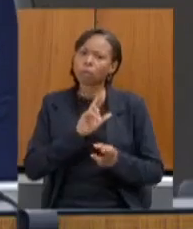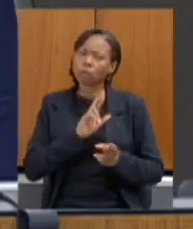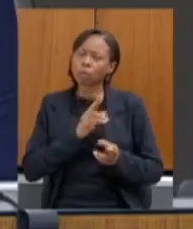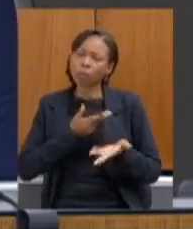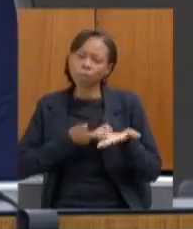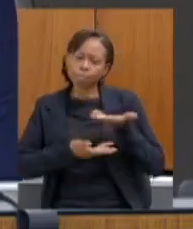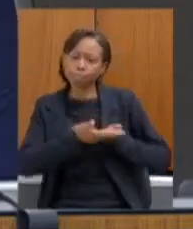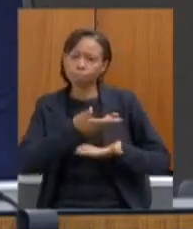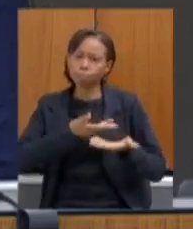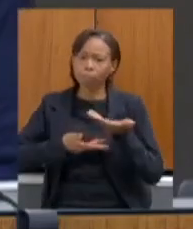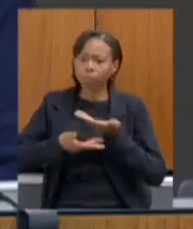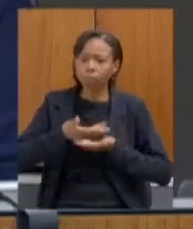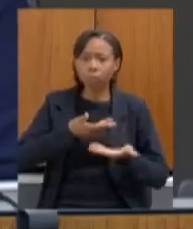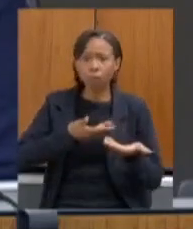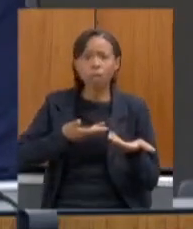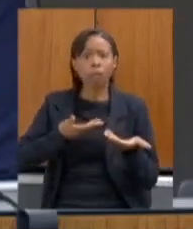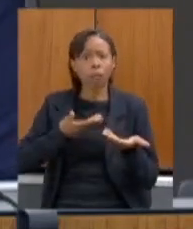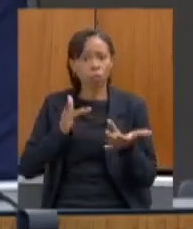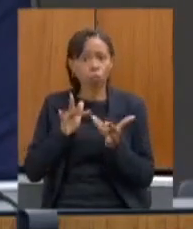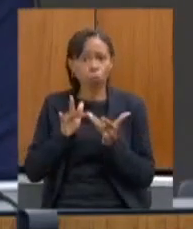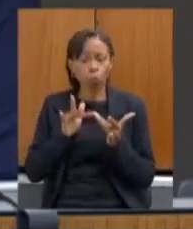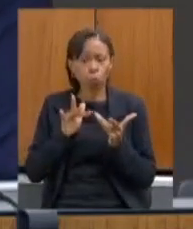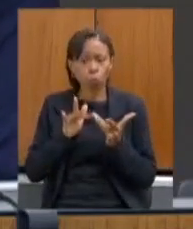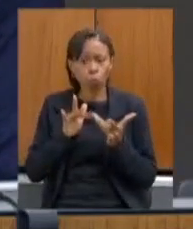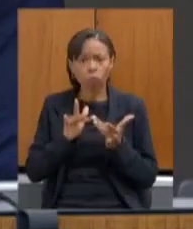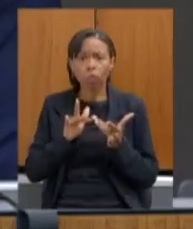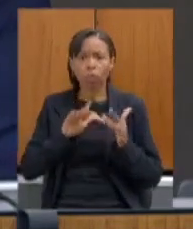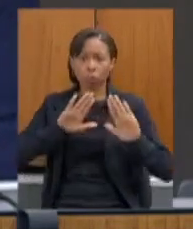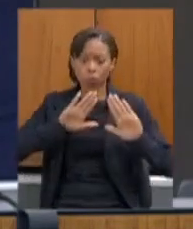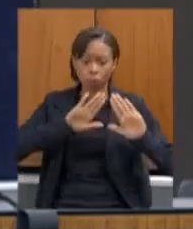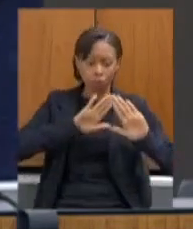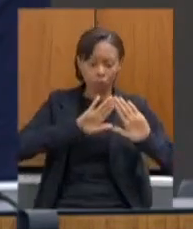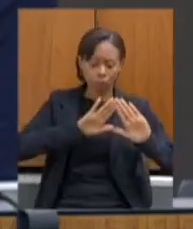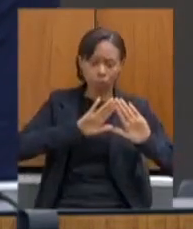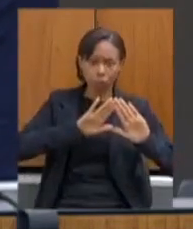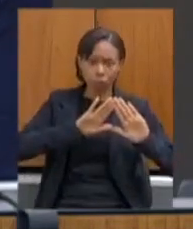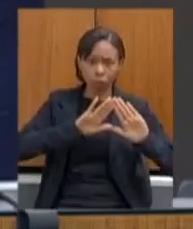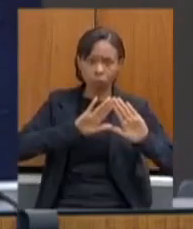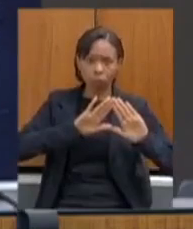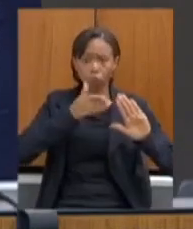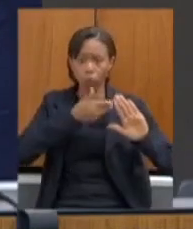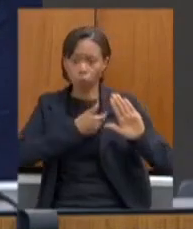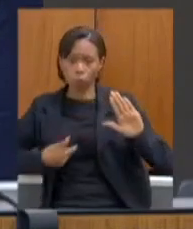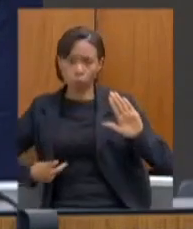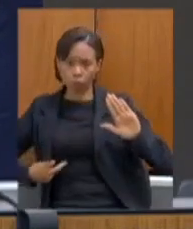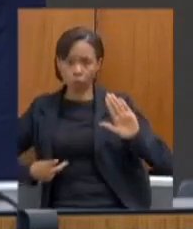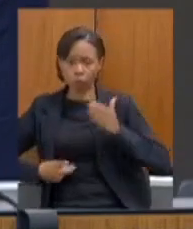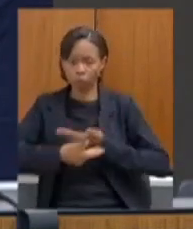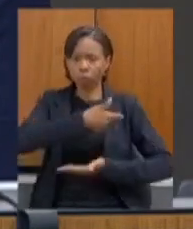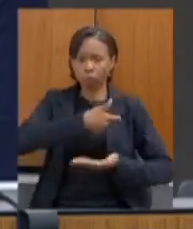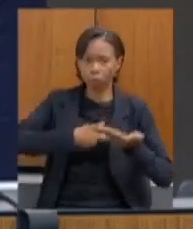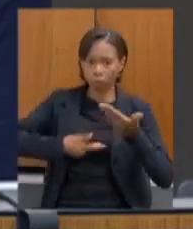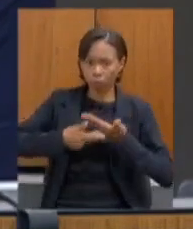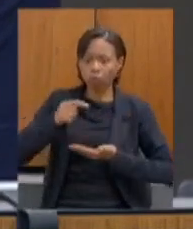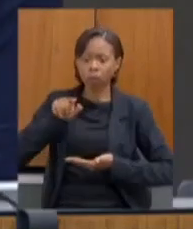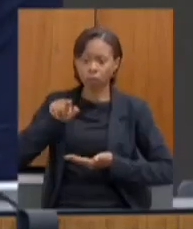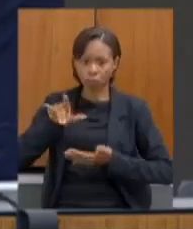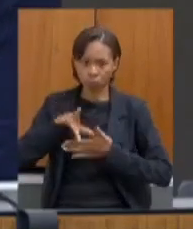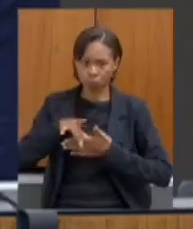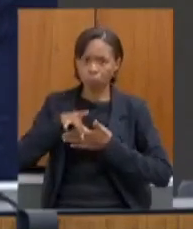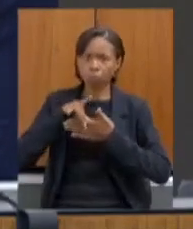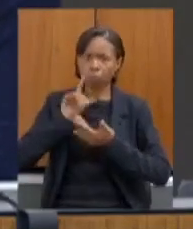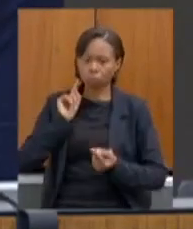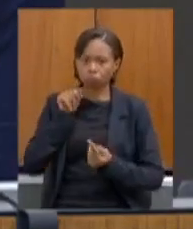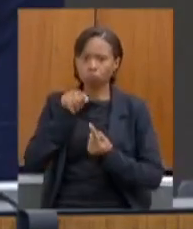e aproximar cada vez mais a casa legislativa do governo do Estado. Então, de forma muito serena, de forma muito